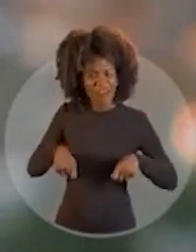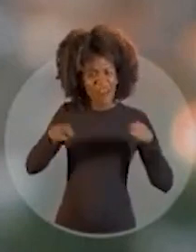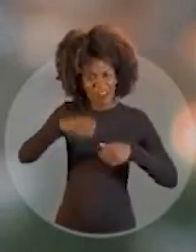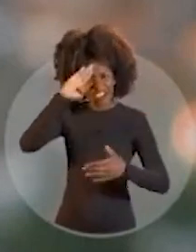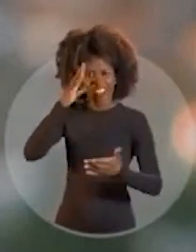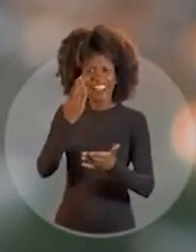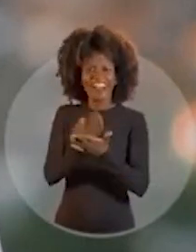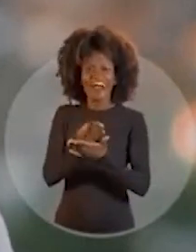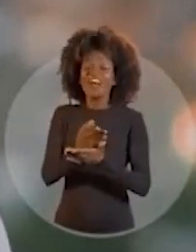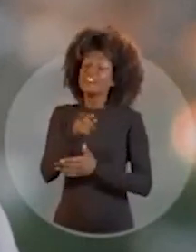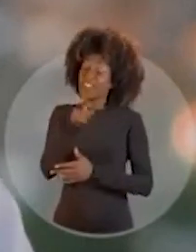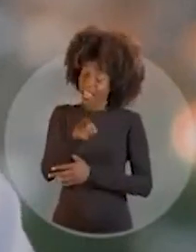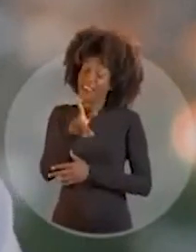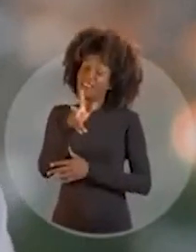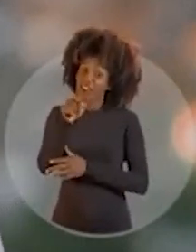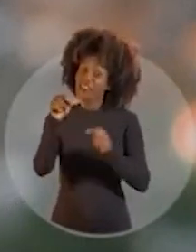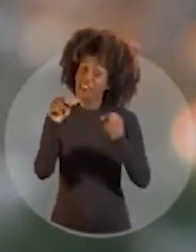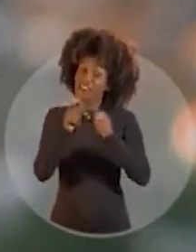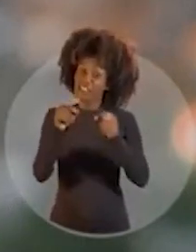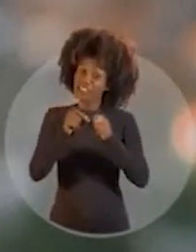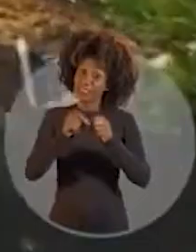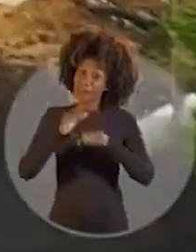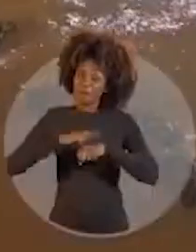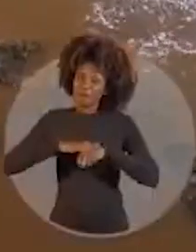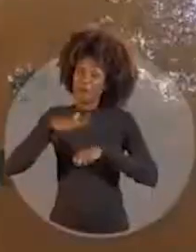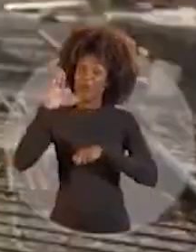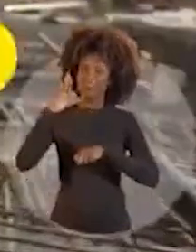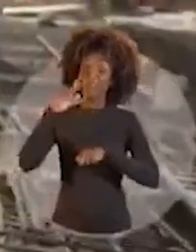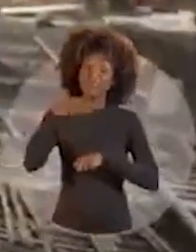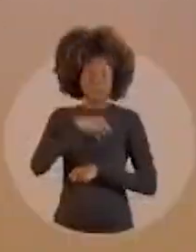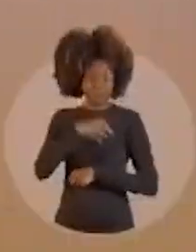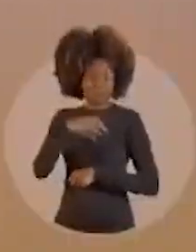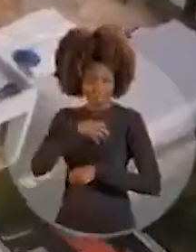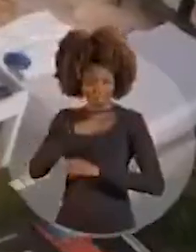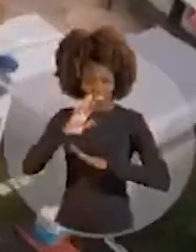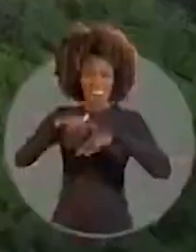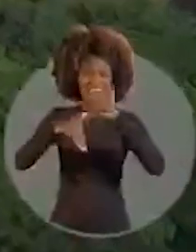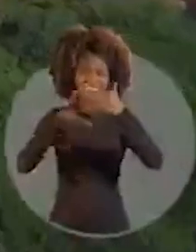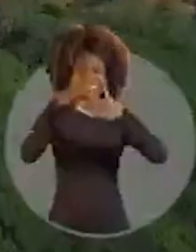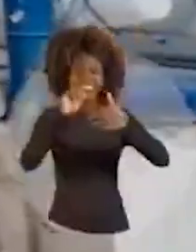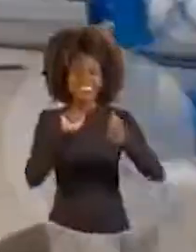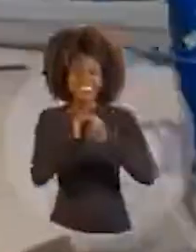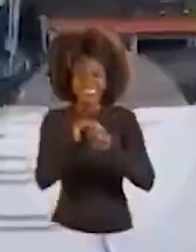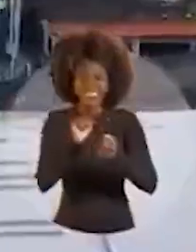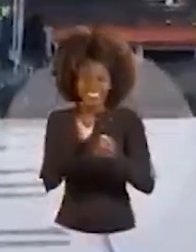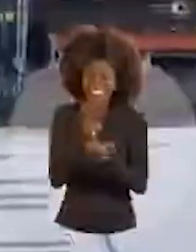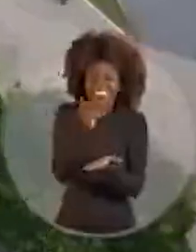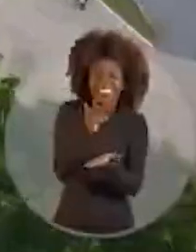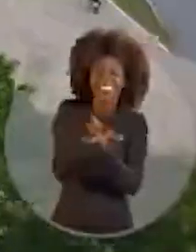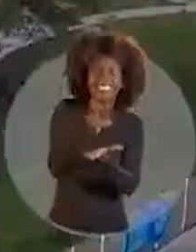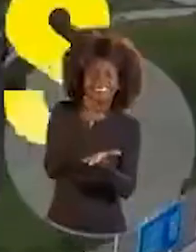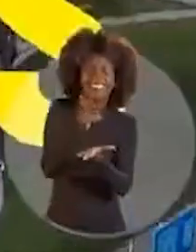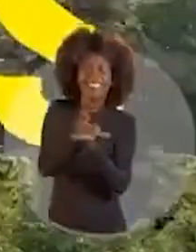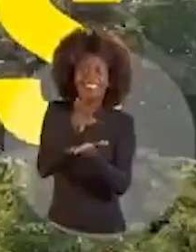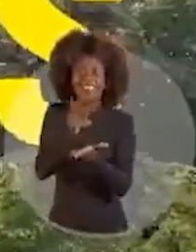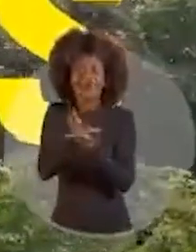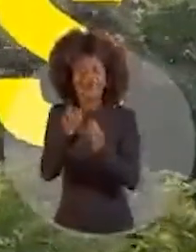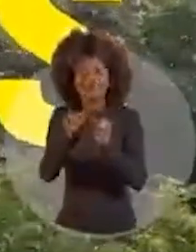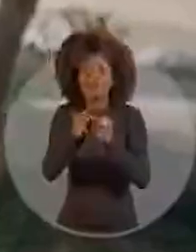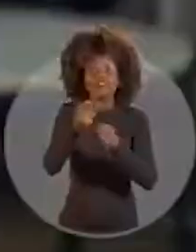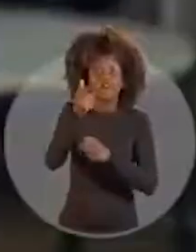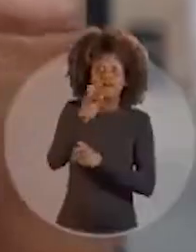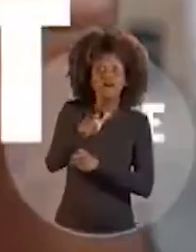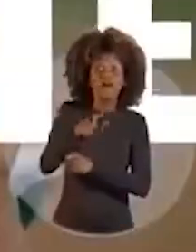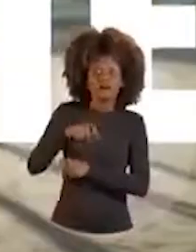acreditar, ele vai fazer muito mais. A Bahia avançar, pra seguir em frente, pra fazer